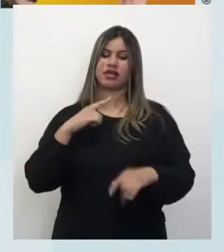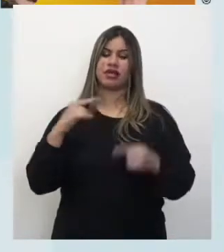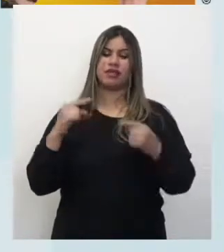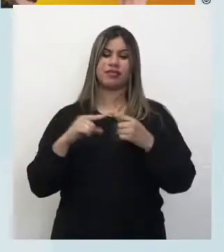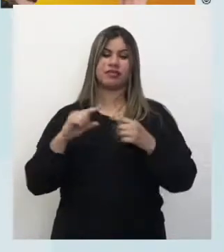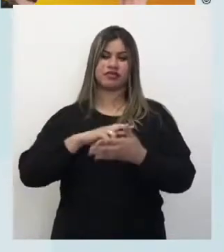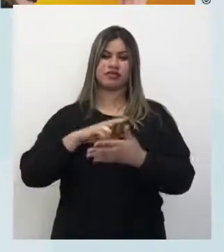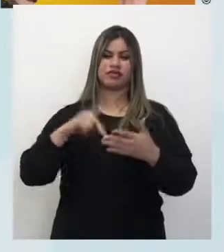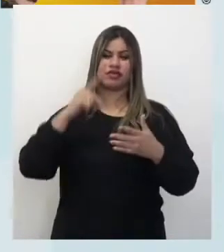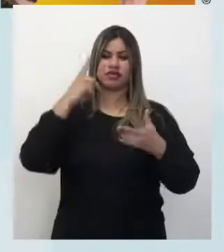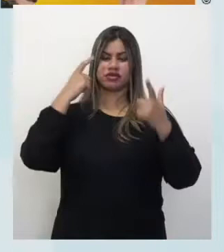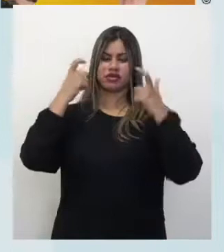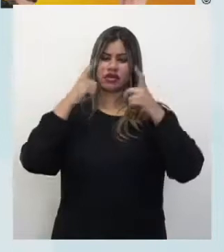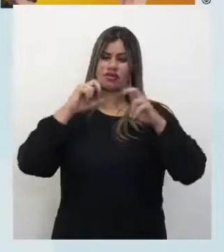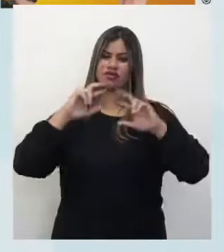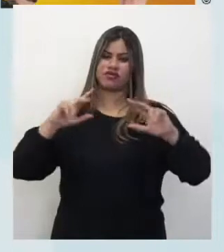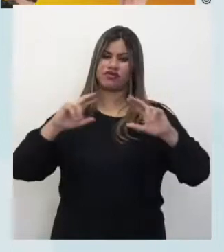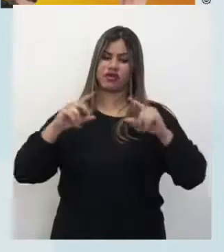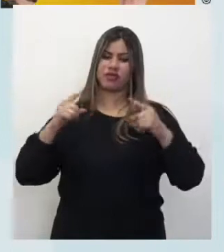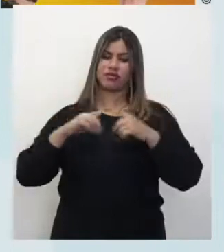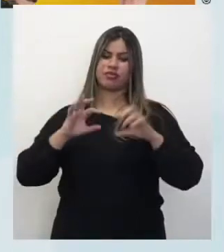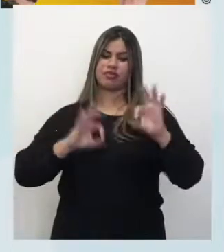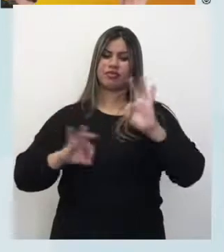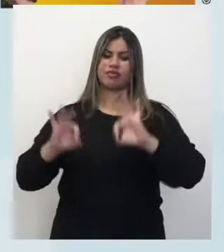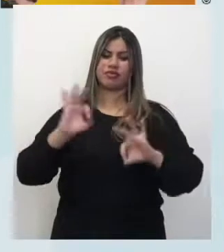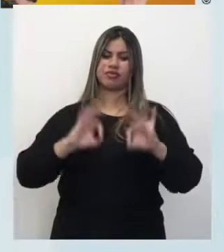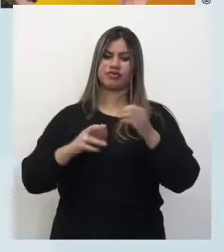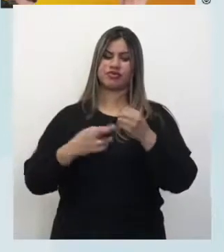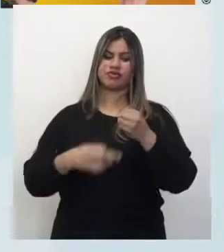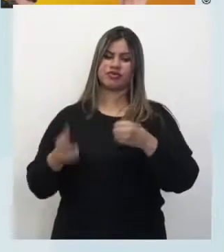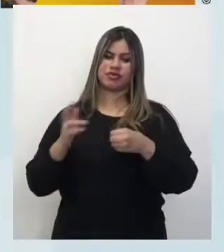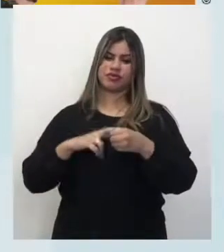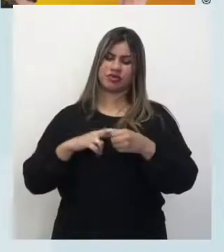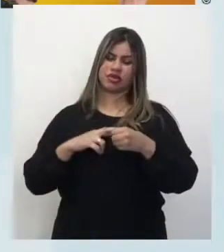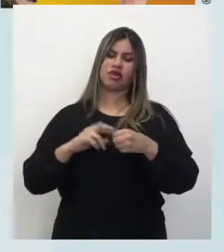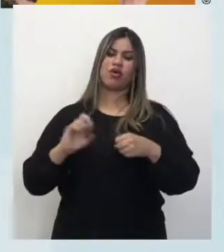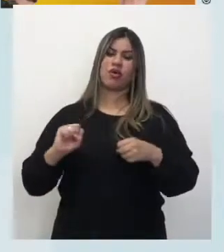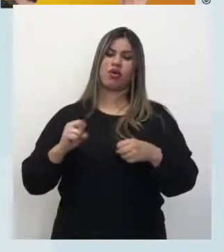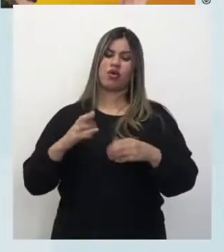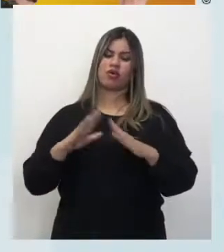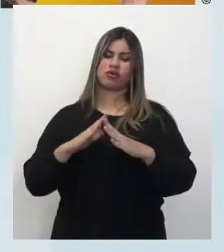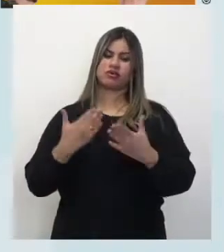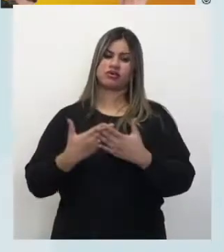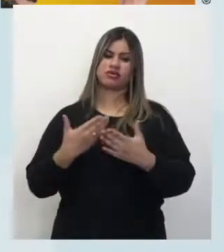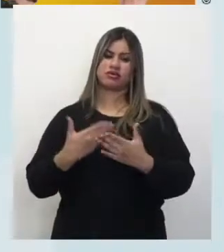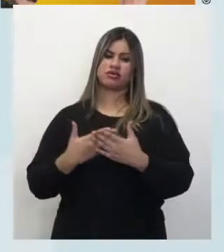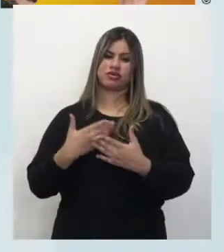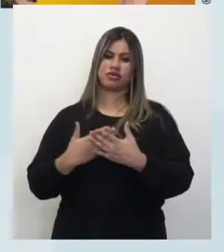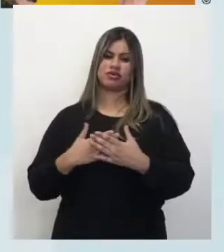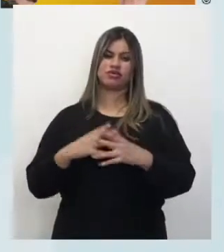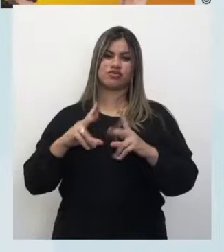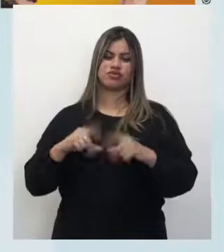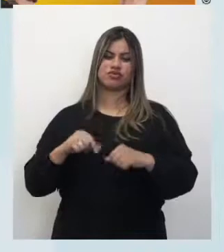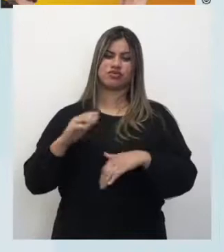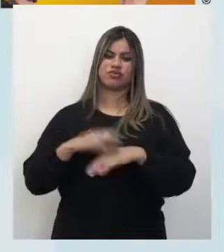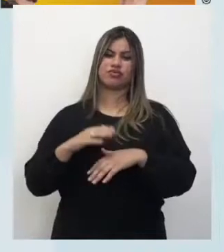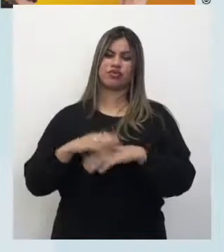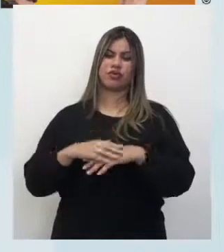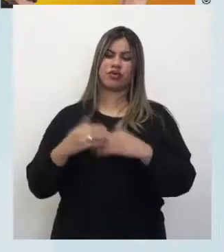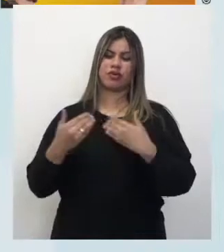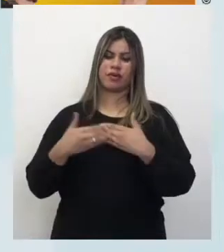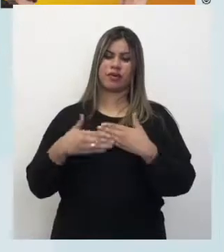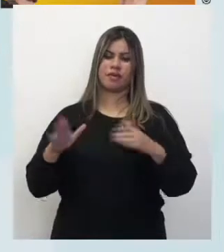ideias diferentes e que pode servir como um projeto de recuperação ou um projeto da escola. Então, tudo isso feito com recursos